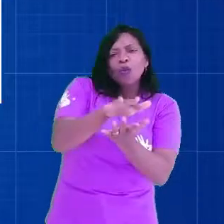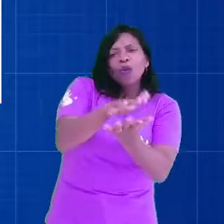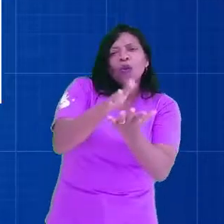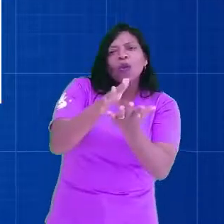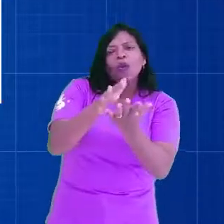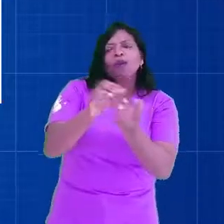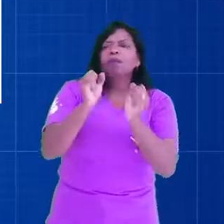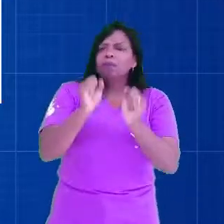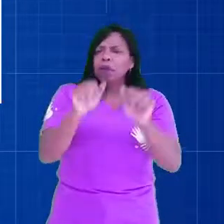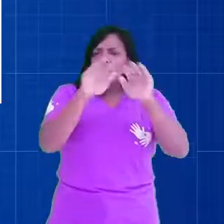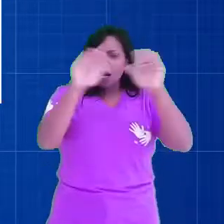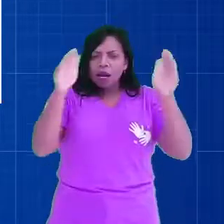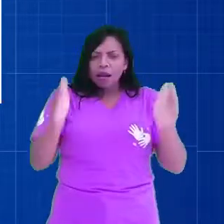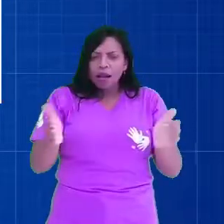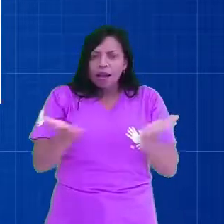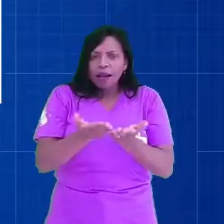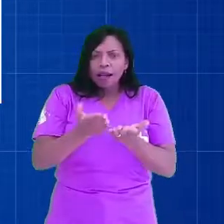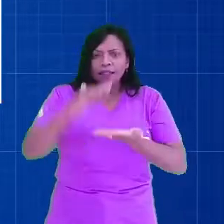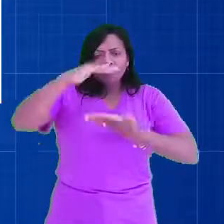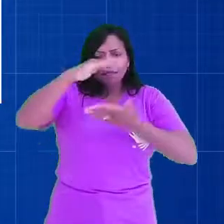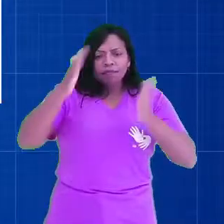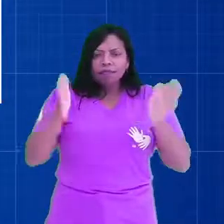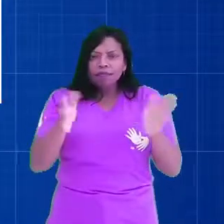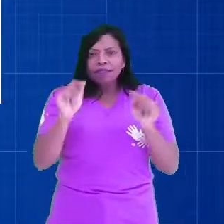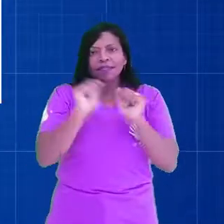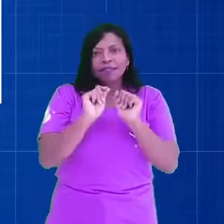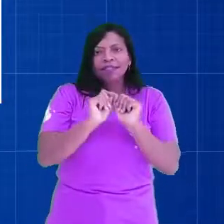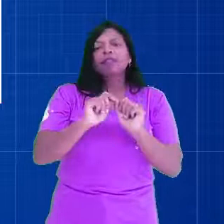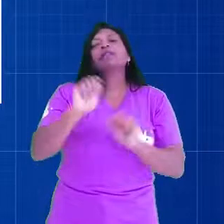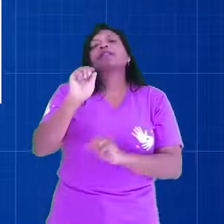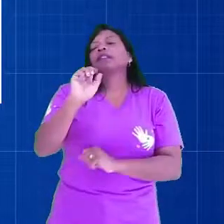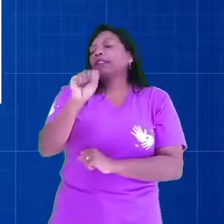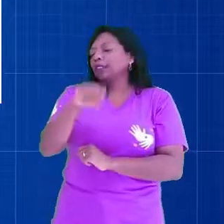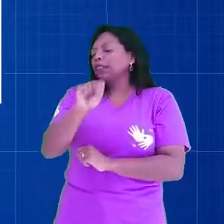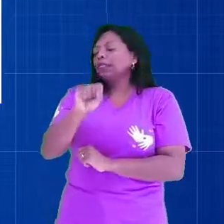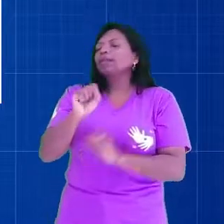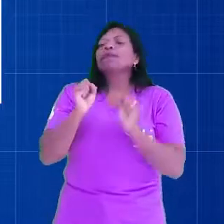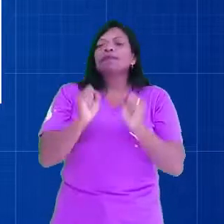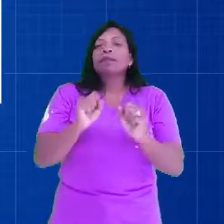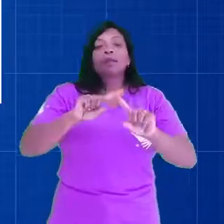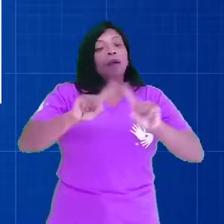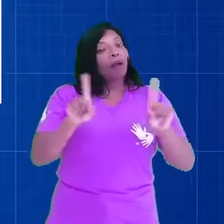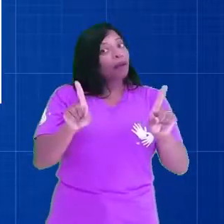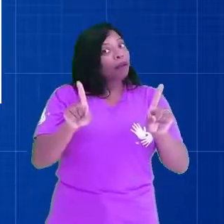Dá. Mas também dá para a gente trabalhar o teatro de sombras de